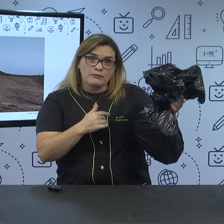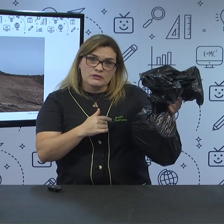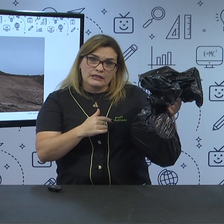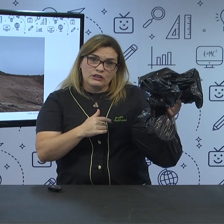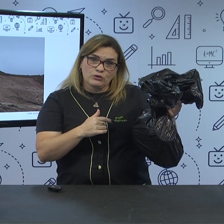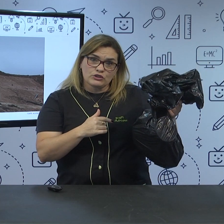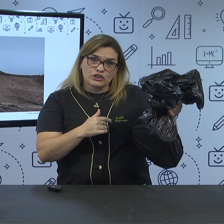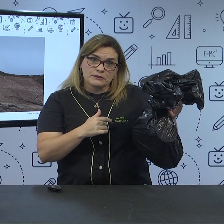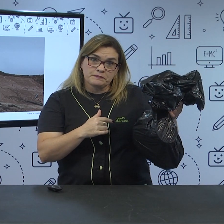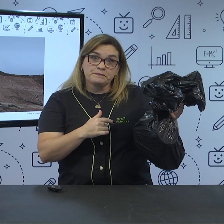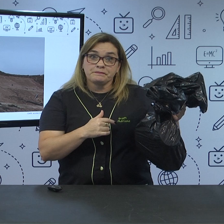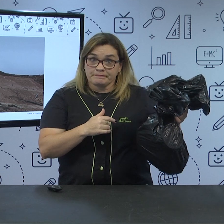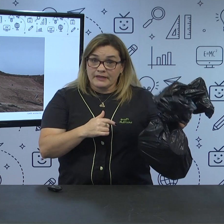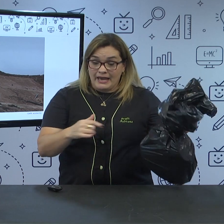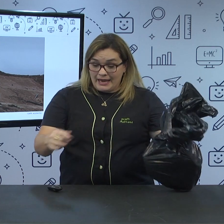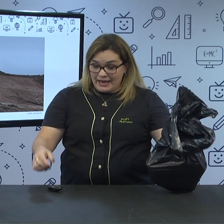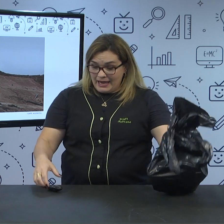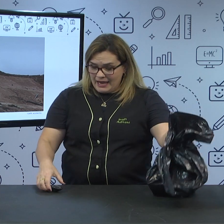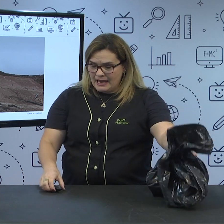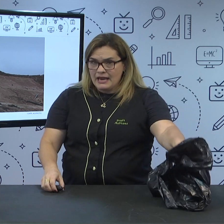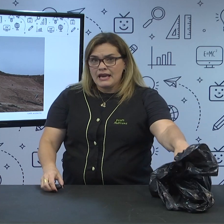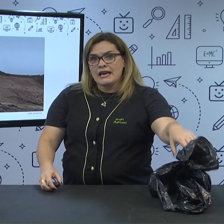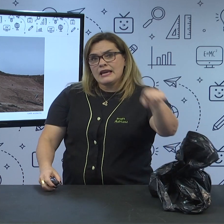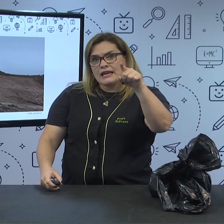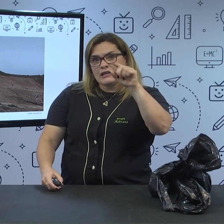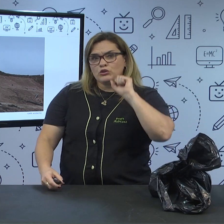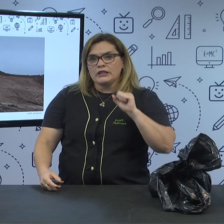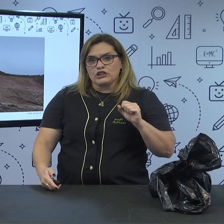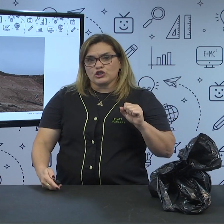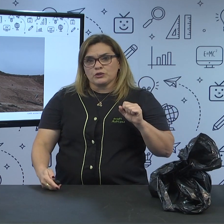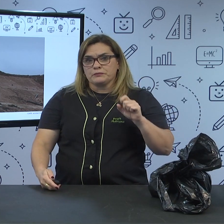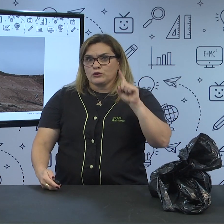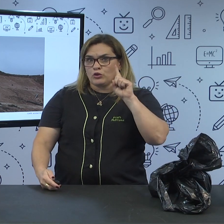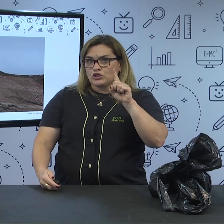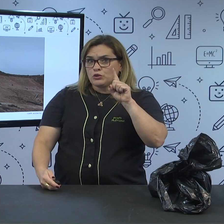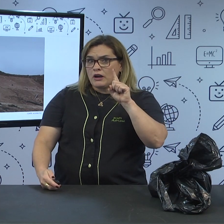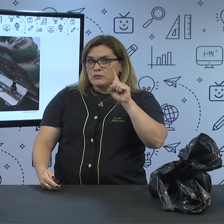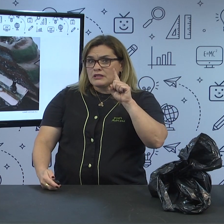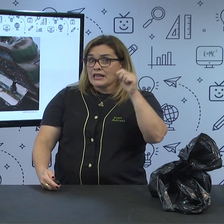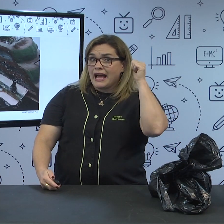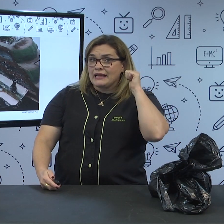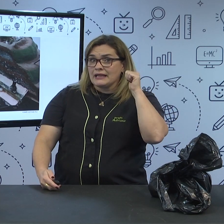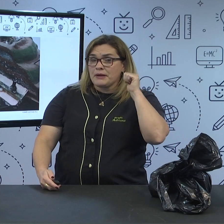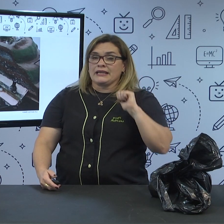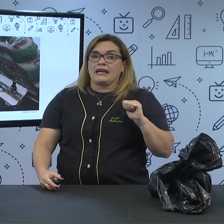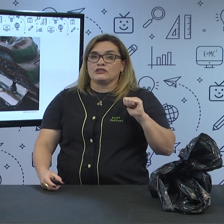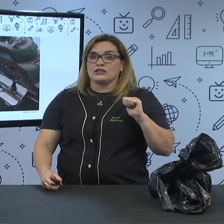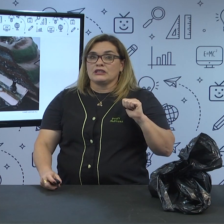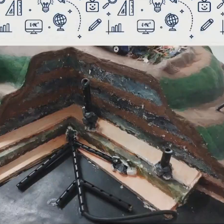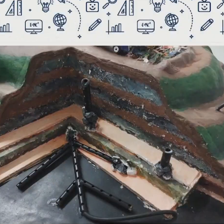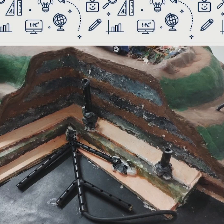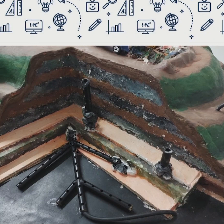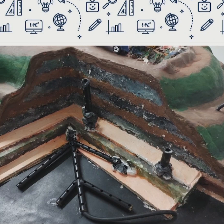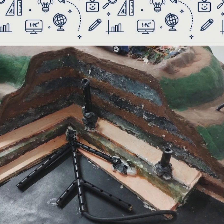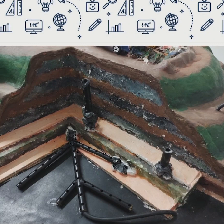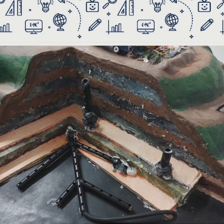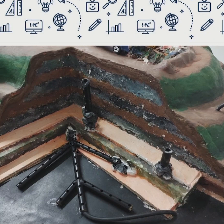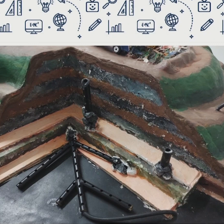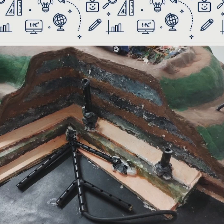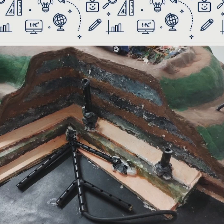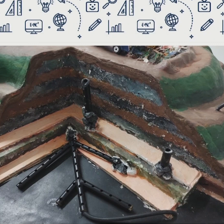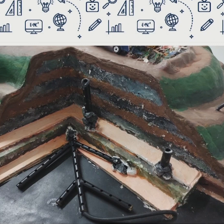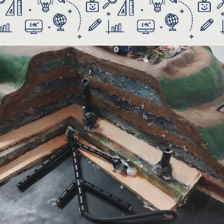nós fizemos aqui hoje. É, e do lixo? Continuamos lá na maquete.